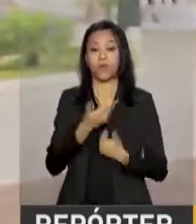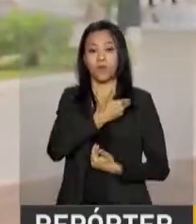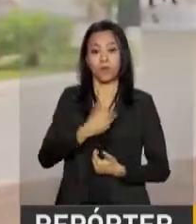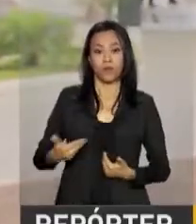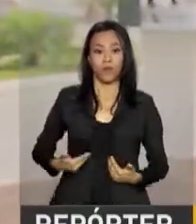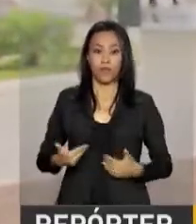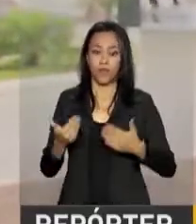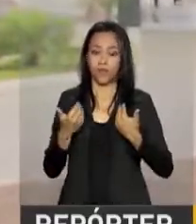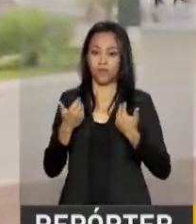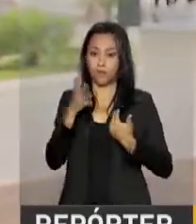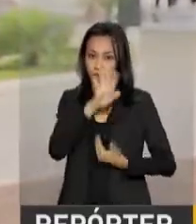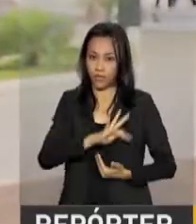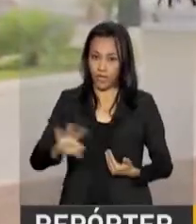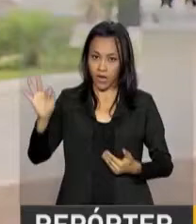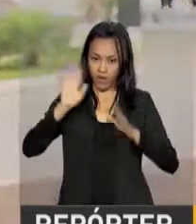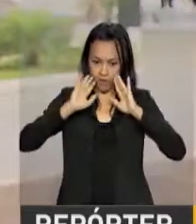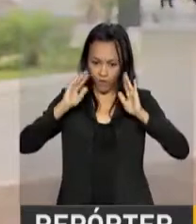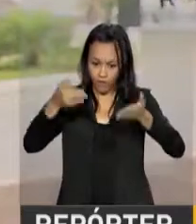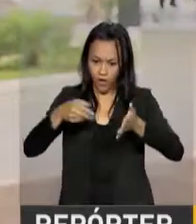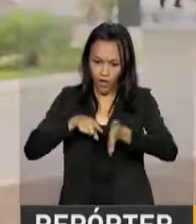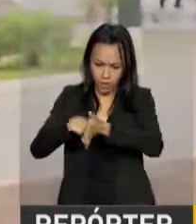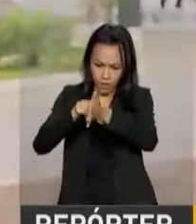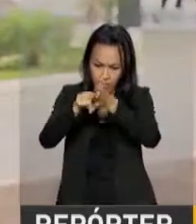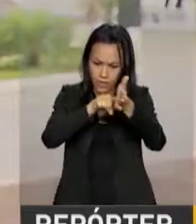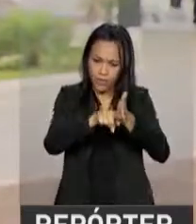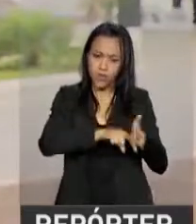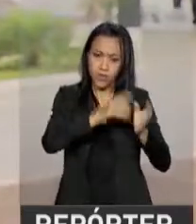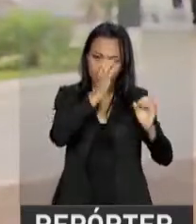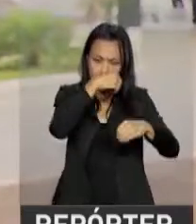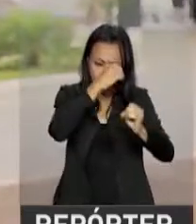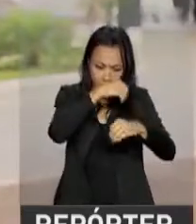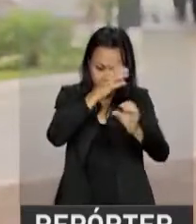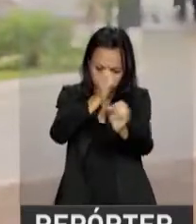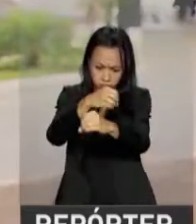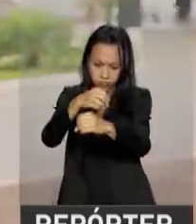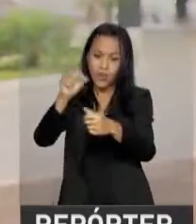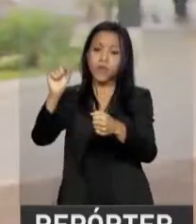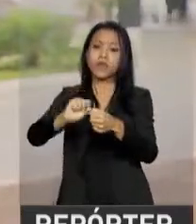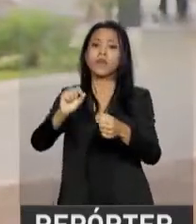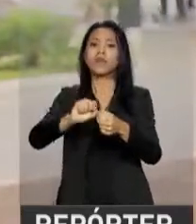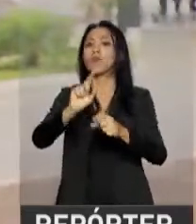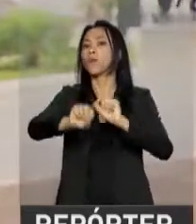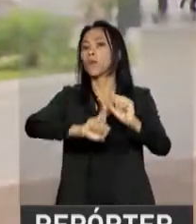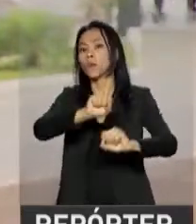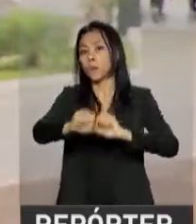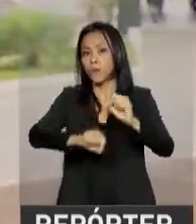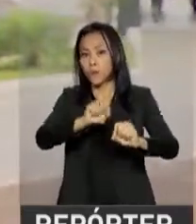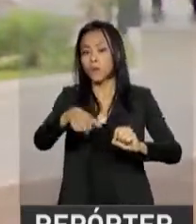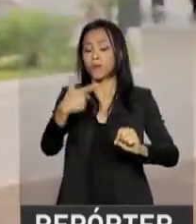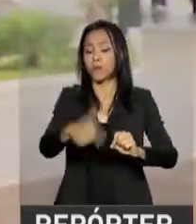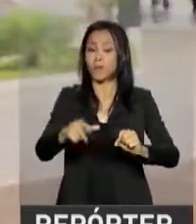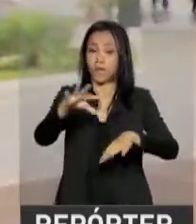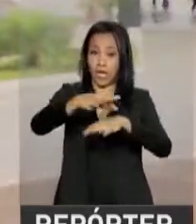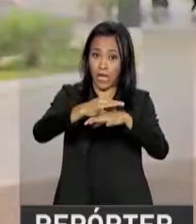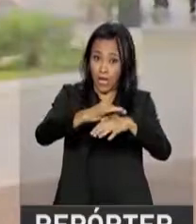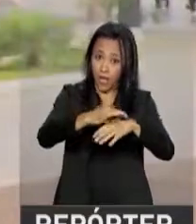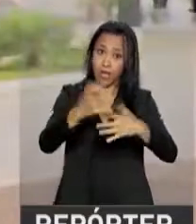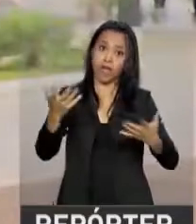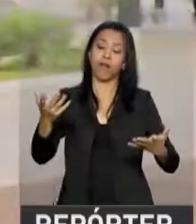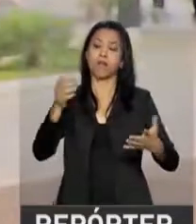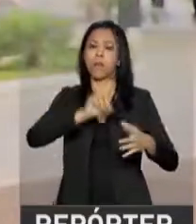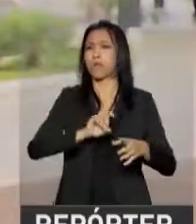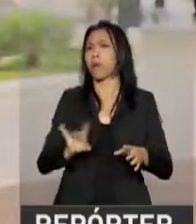centralizar a fiscalização dos laboratórios que inspecionam os frigoríficos do país a medida vinha sendo gestado desde